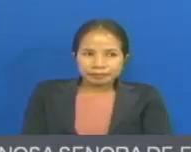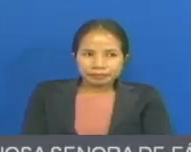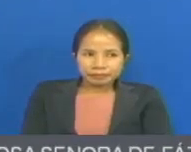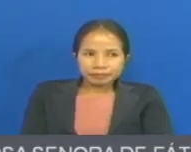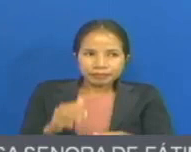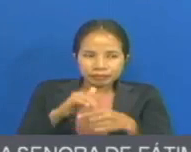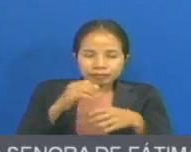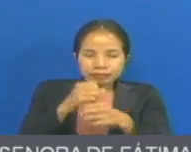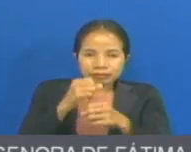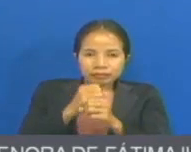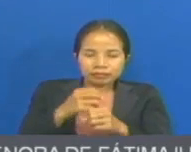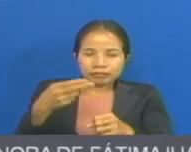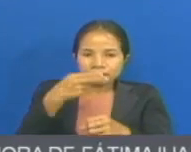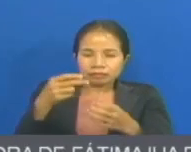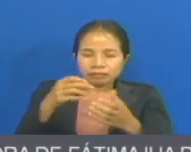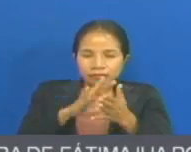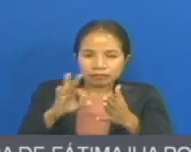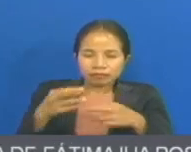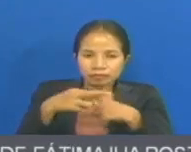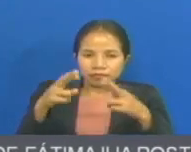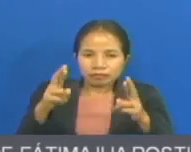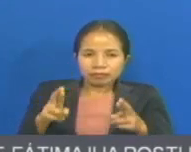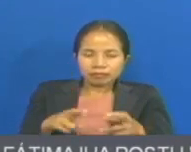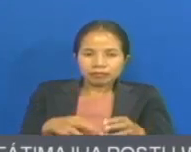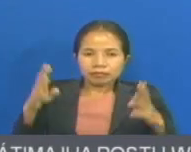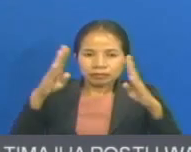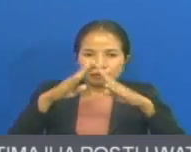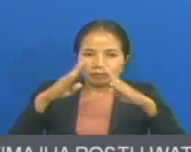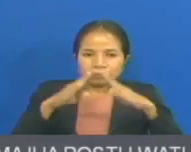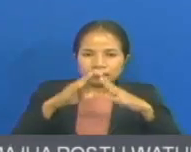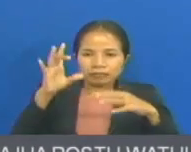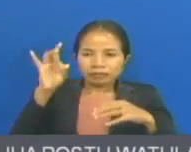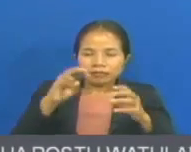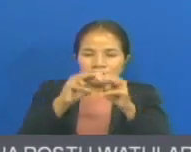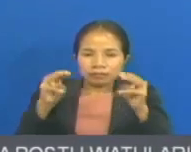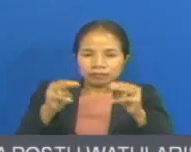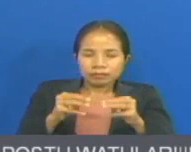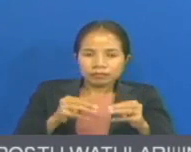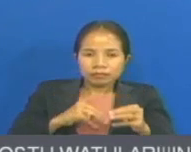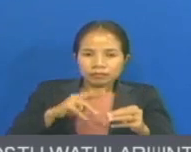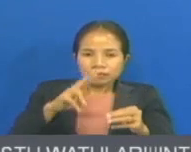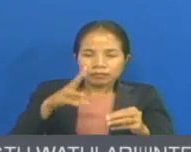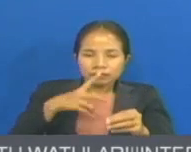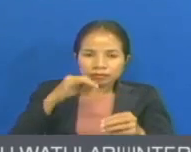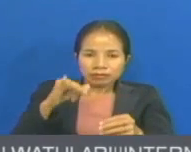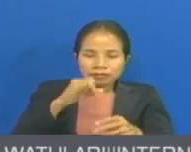Formasaun ne halao quinta-feira ne ia salão City 8 Manliwana Dili deve participa máximo si jornalista